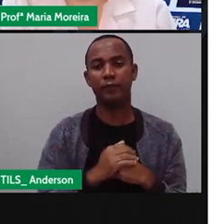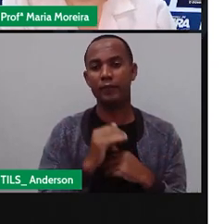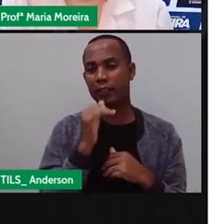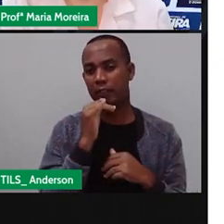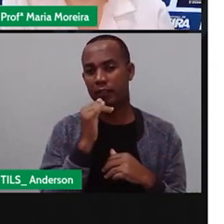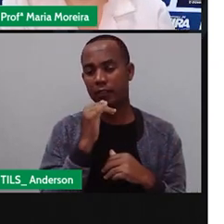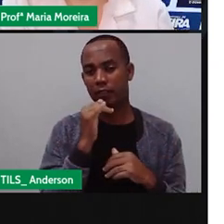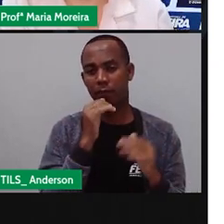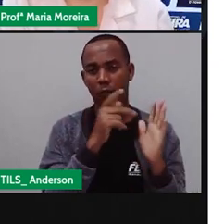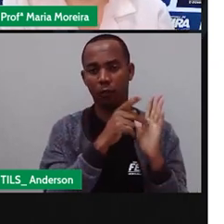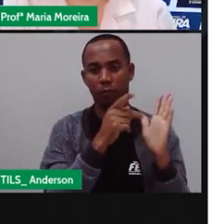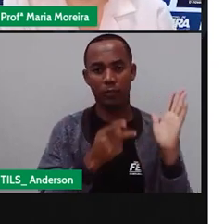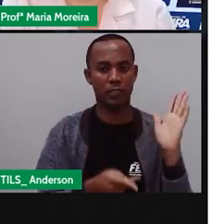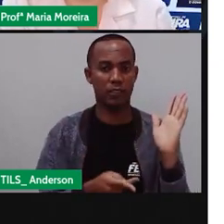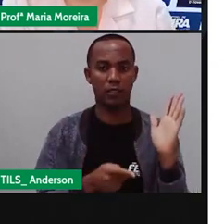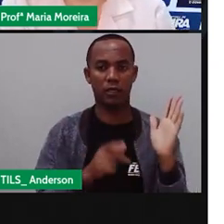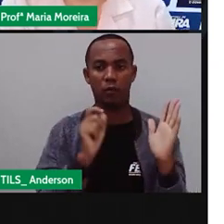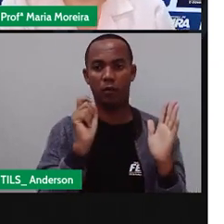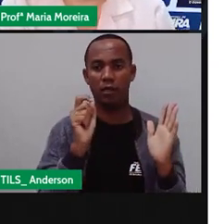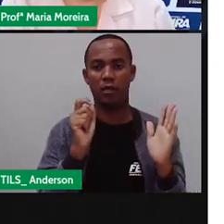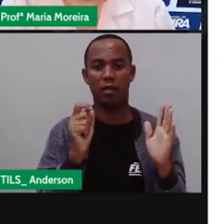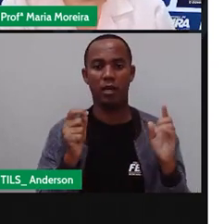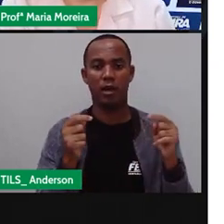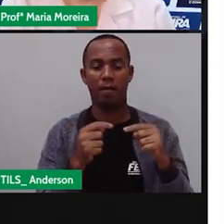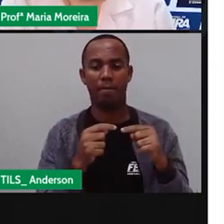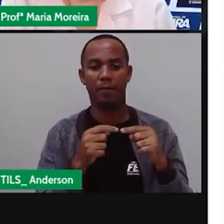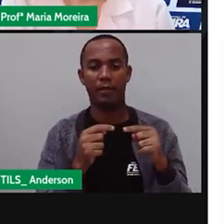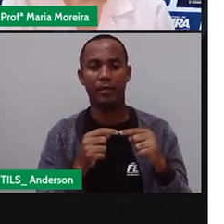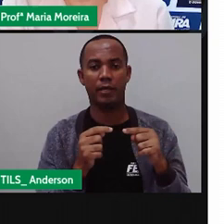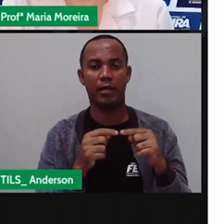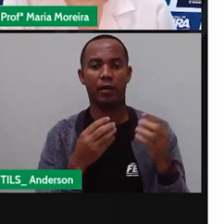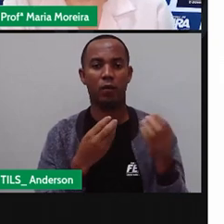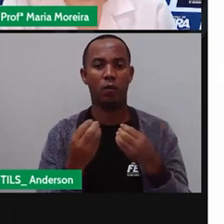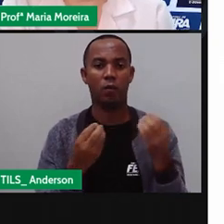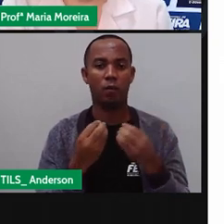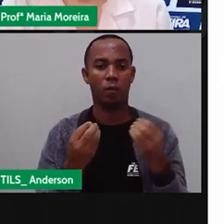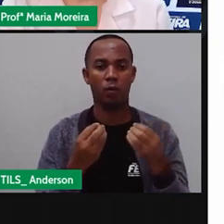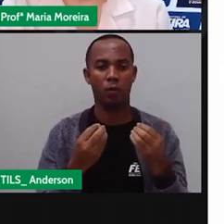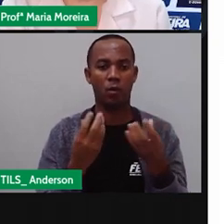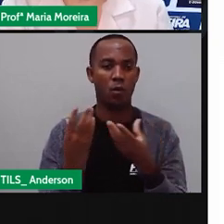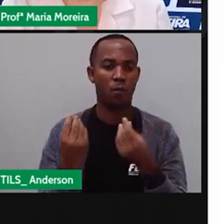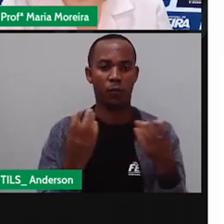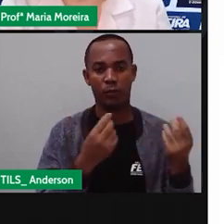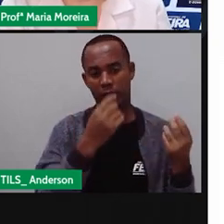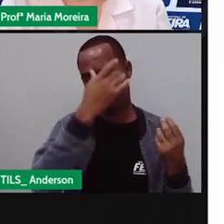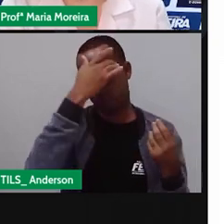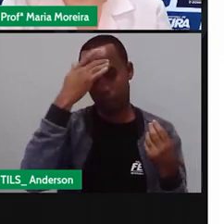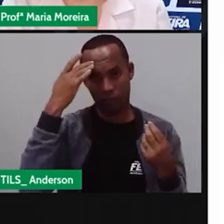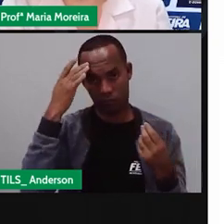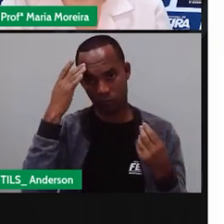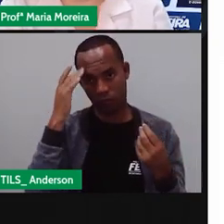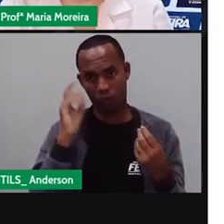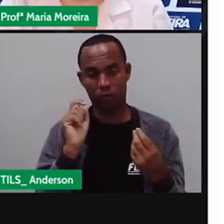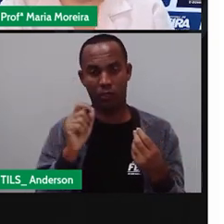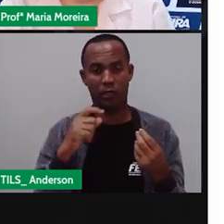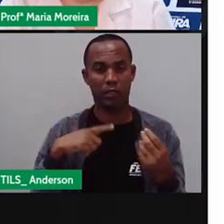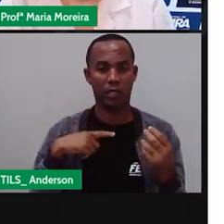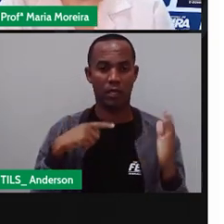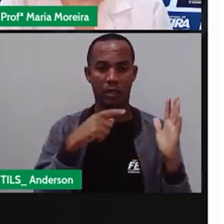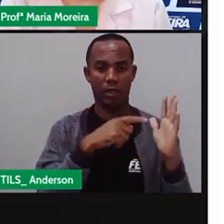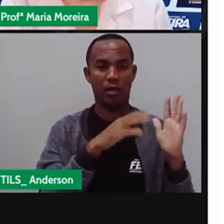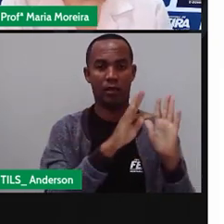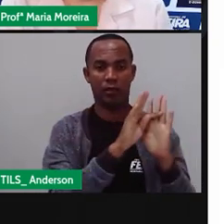Poesia, né, é um conceito mais amplo do que o poema. Muitas pessoas acham que a poesia é um gênero